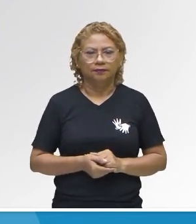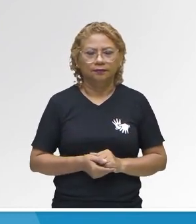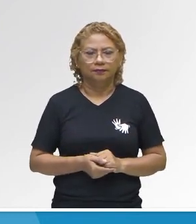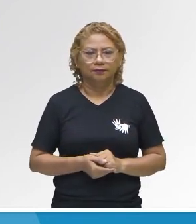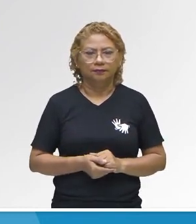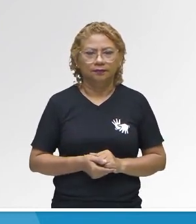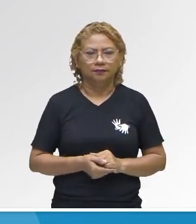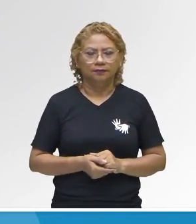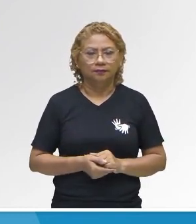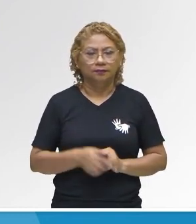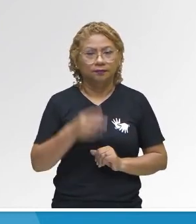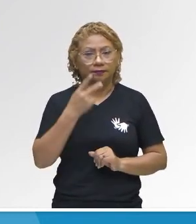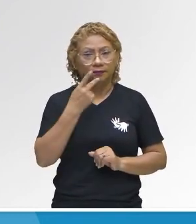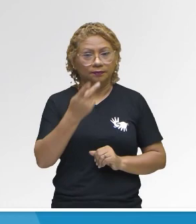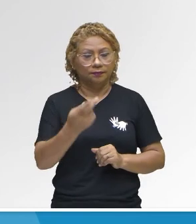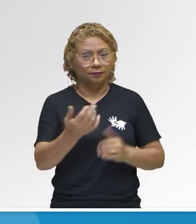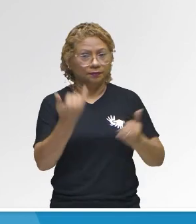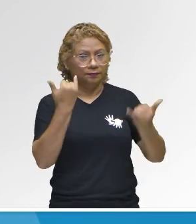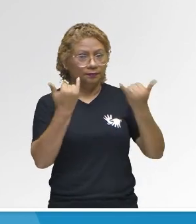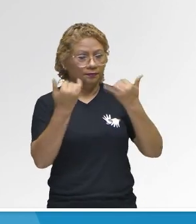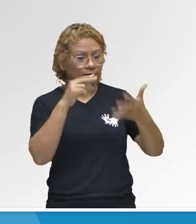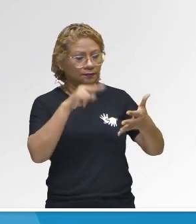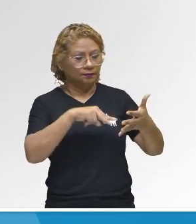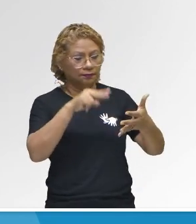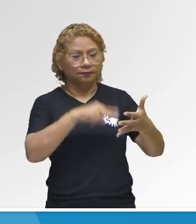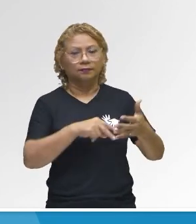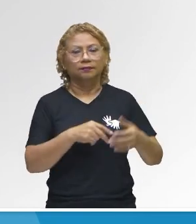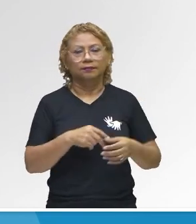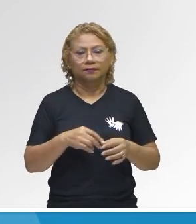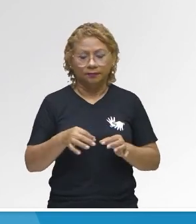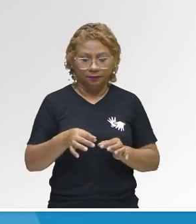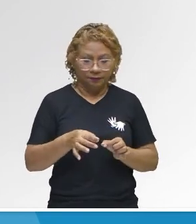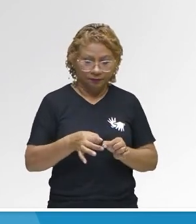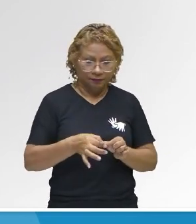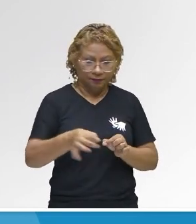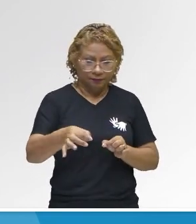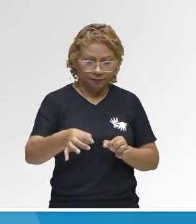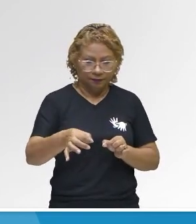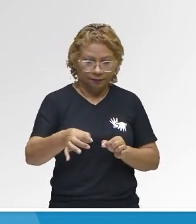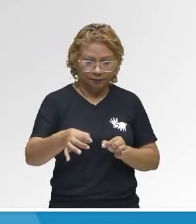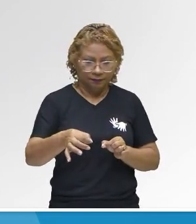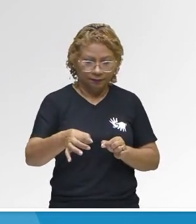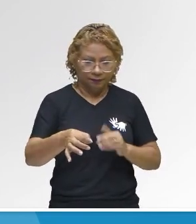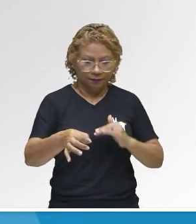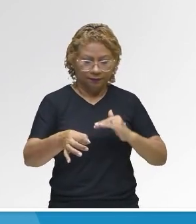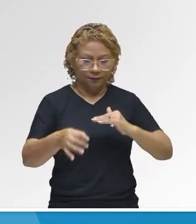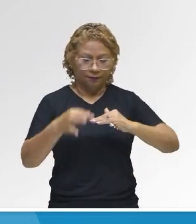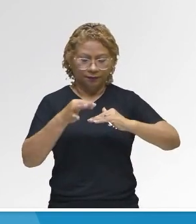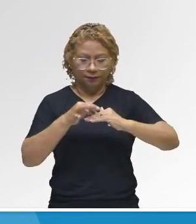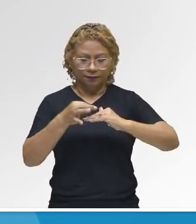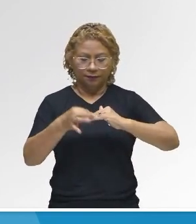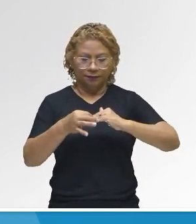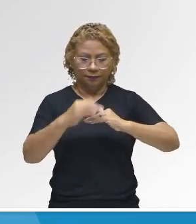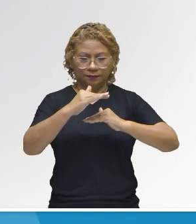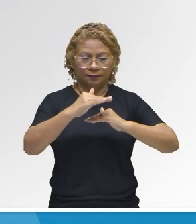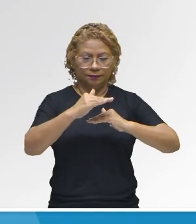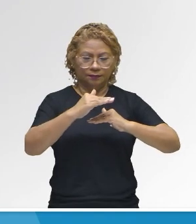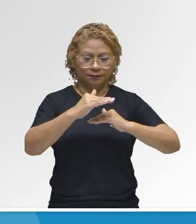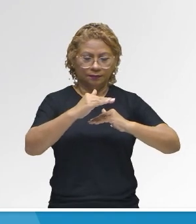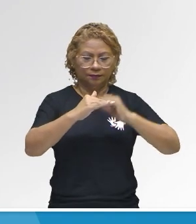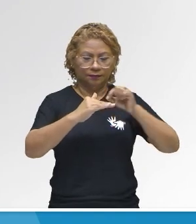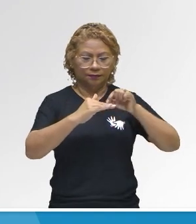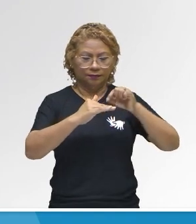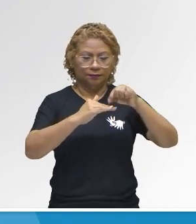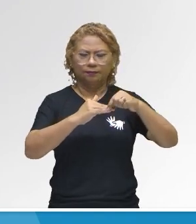Ele diz que essa distância é igual à distância entre uma reta de um